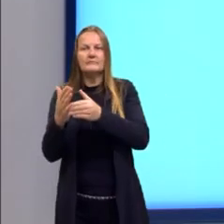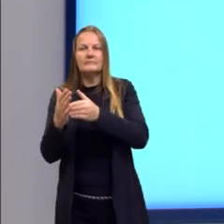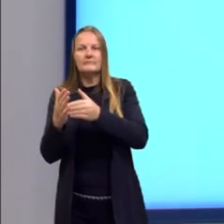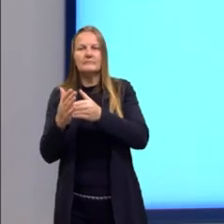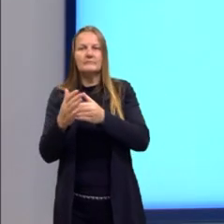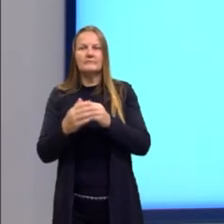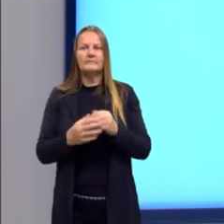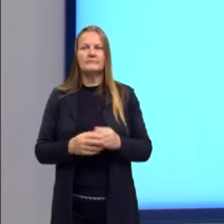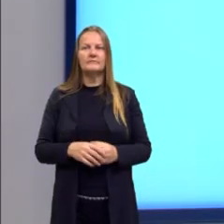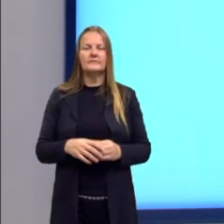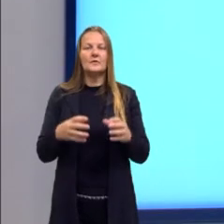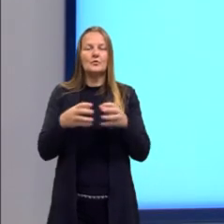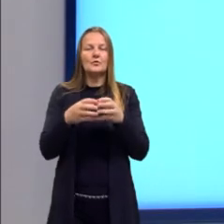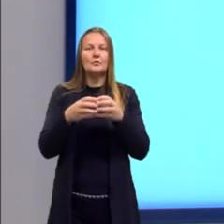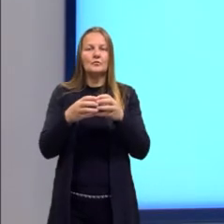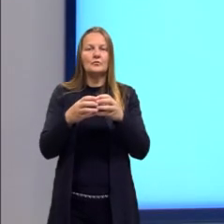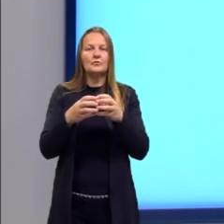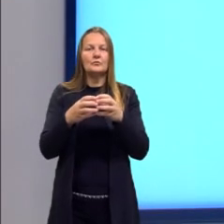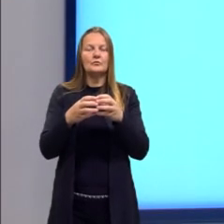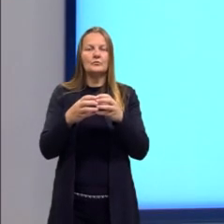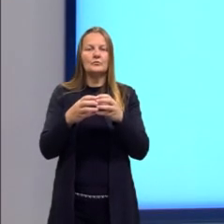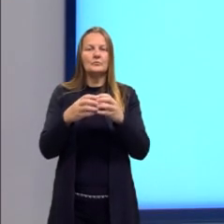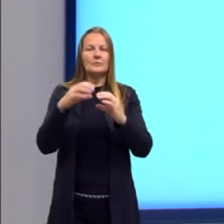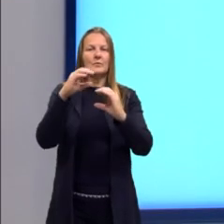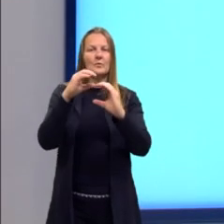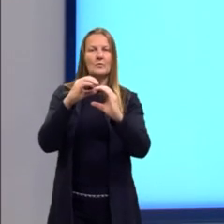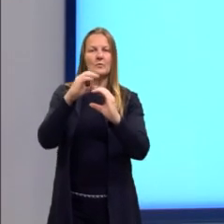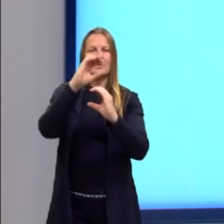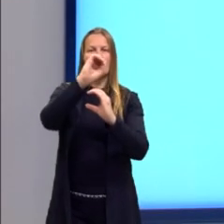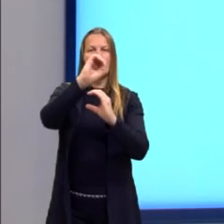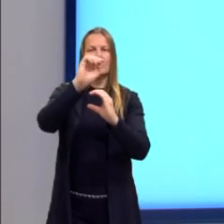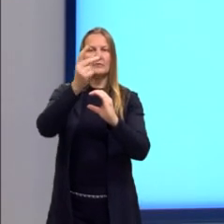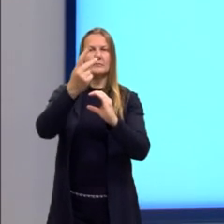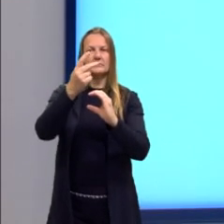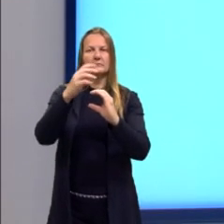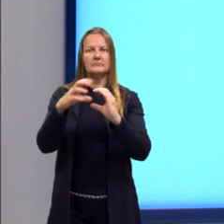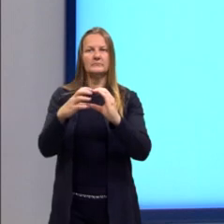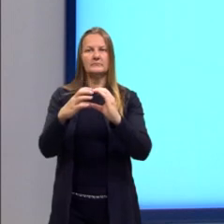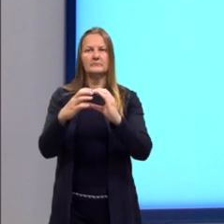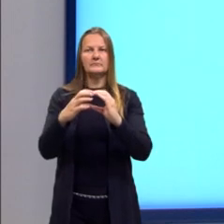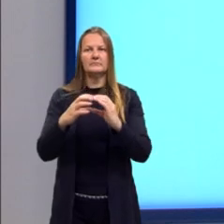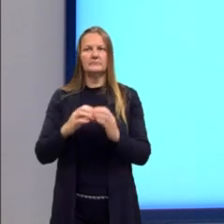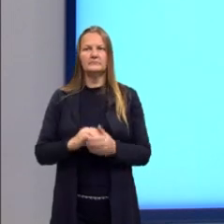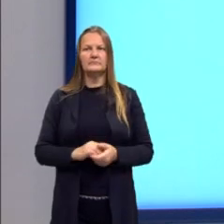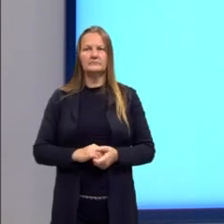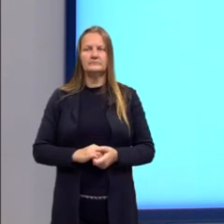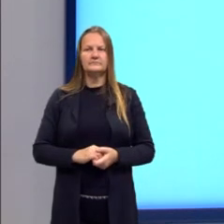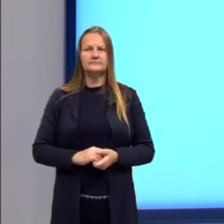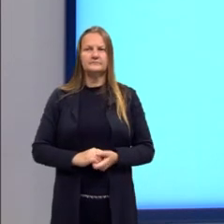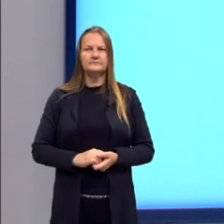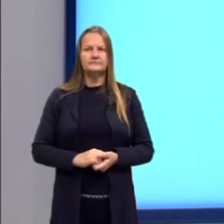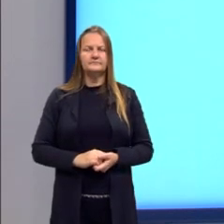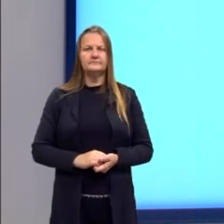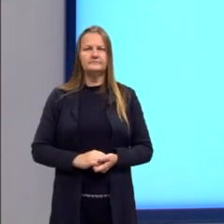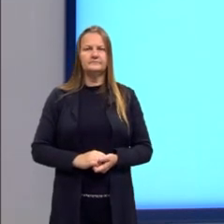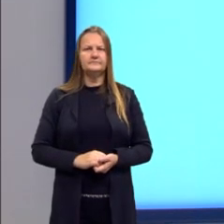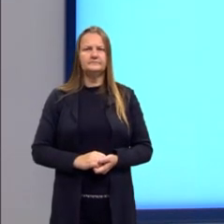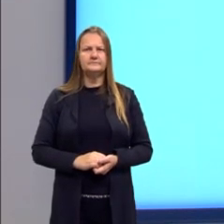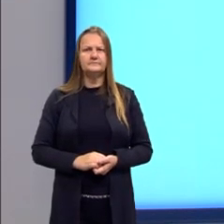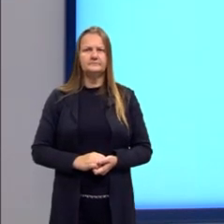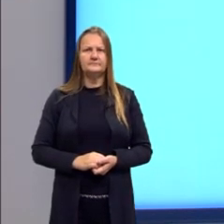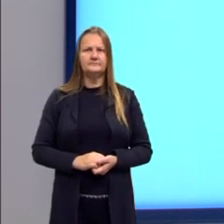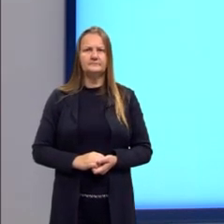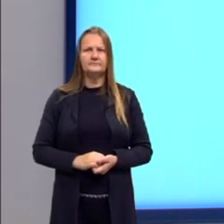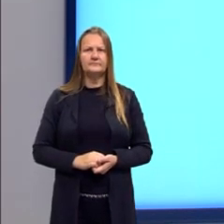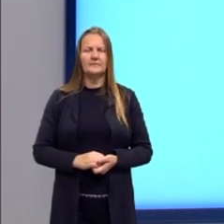da do grupo funcional certo aqui ó o meu grupo funcional o seu é intuitivo